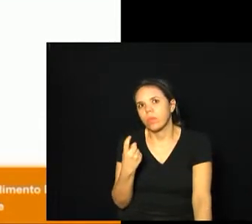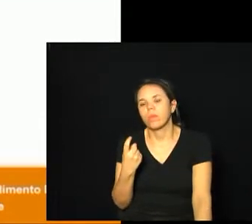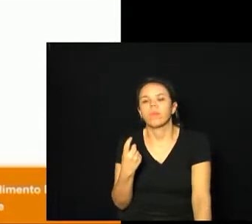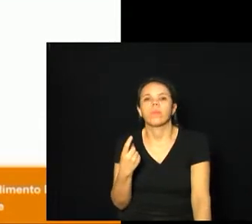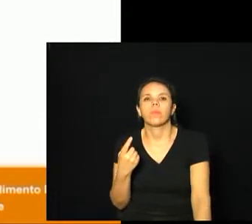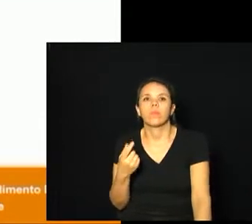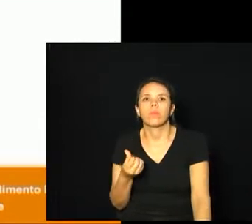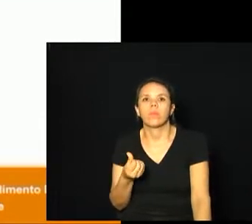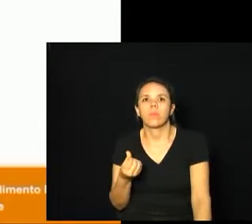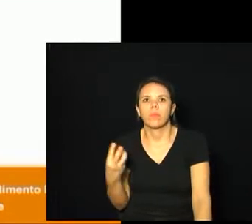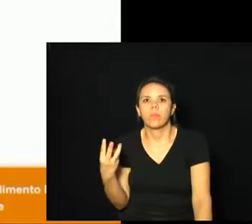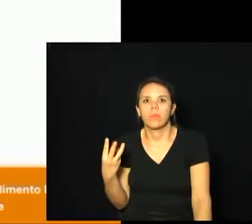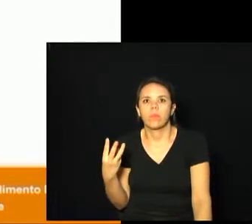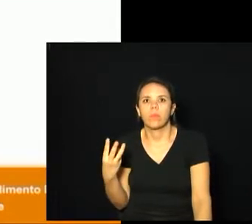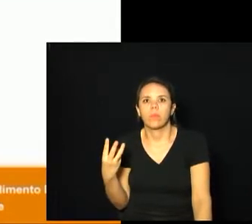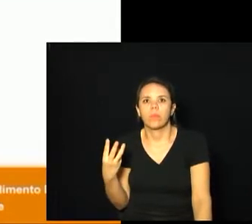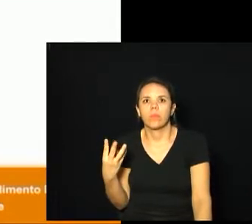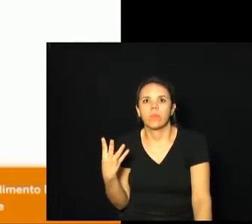e